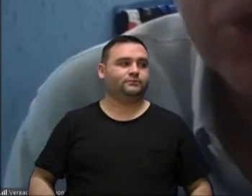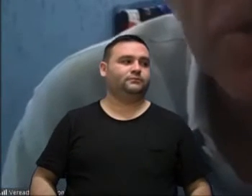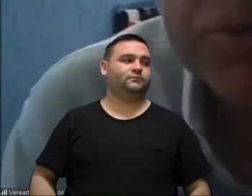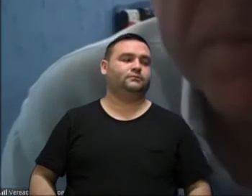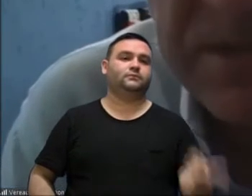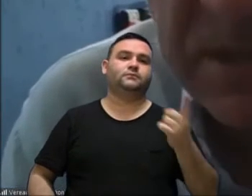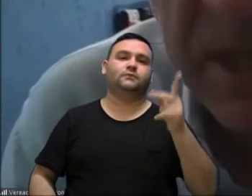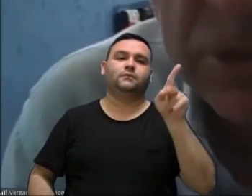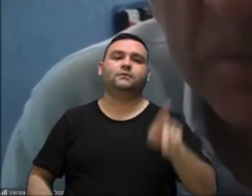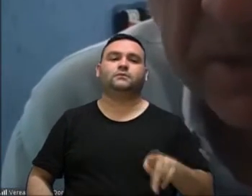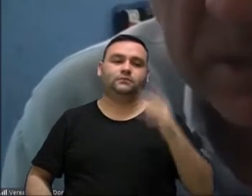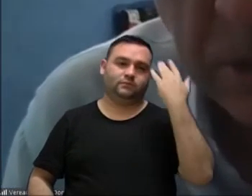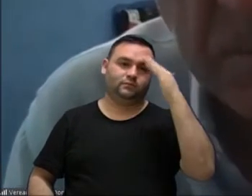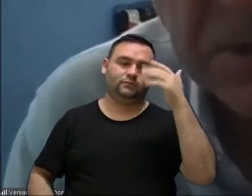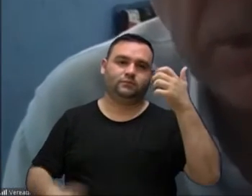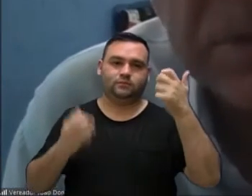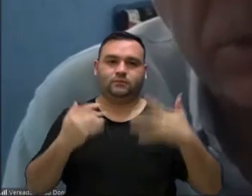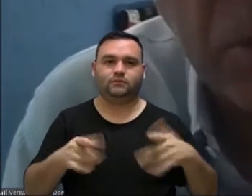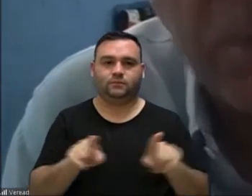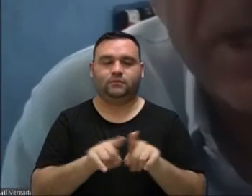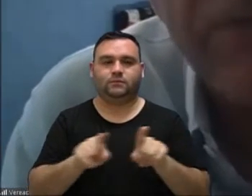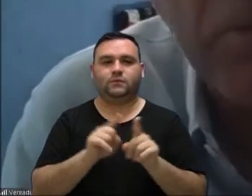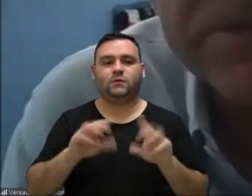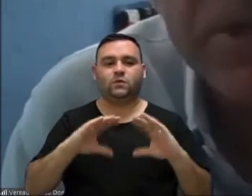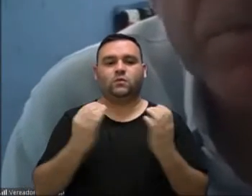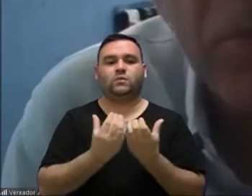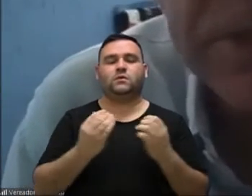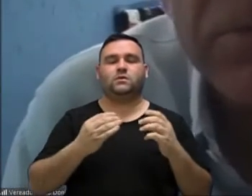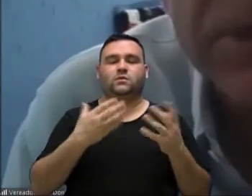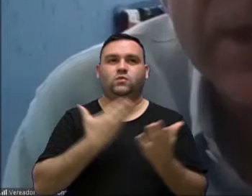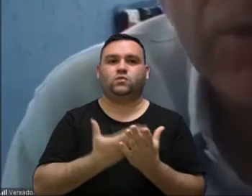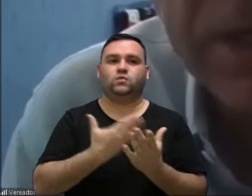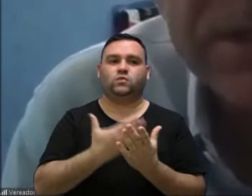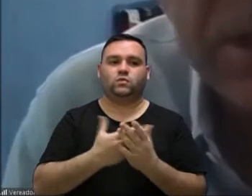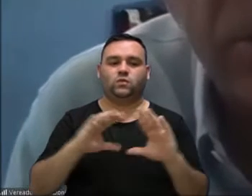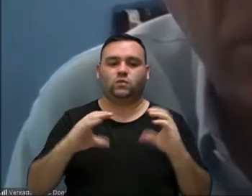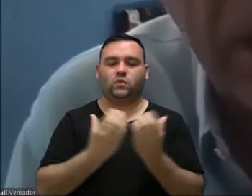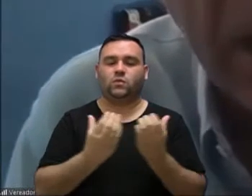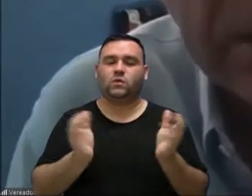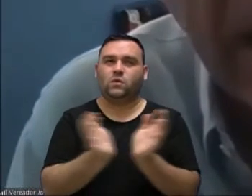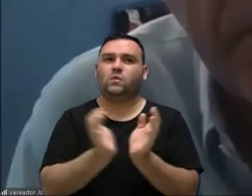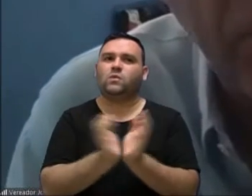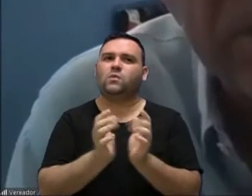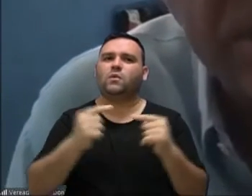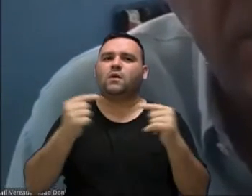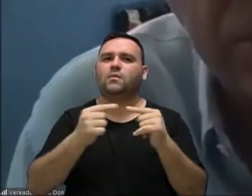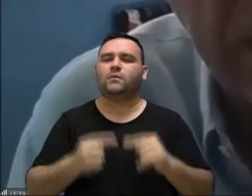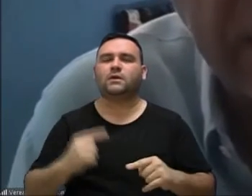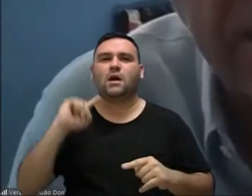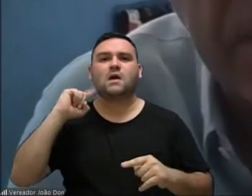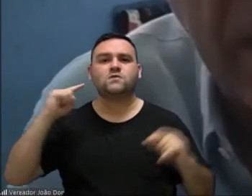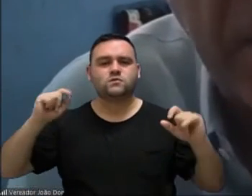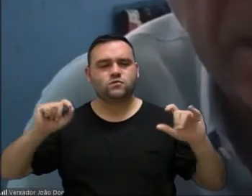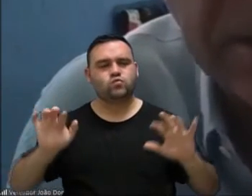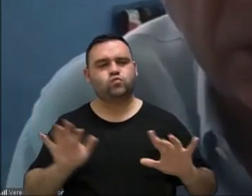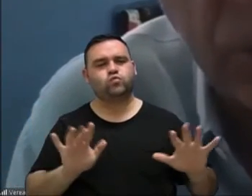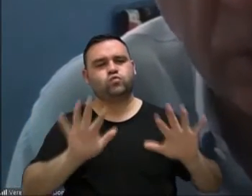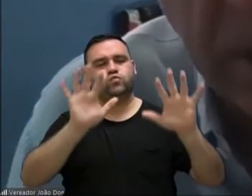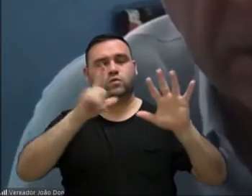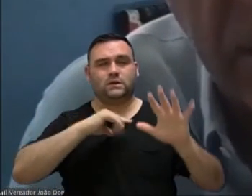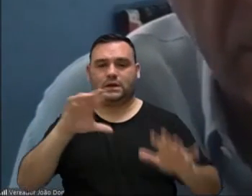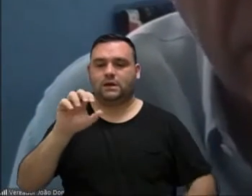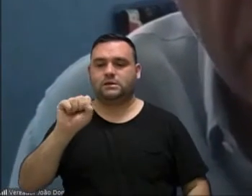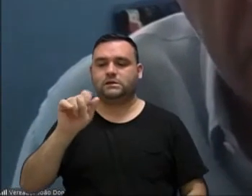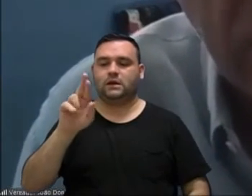presidentes só para entender a gente é presidente da Constituição de Meio Ambiente fomos presidentes de uma comissão que tratou a questão da poluição gerada pela pela